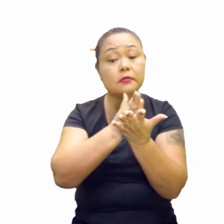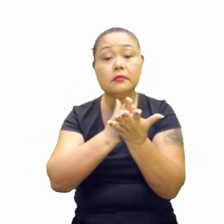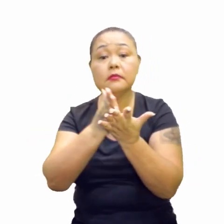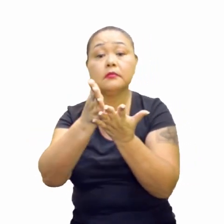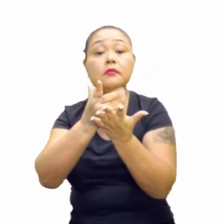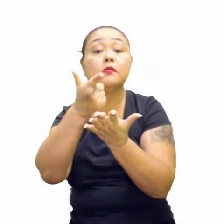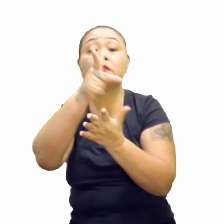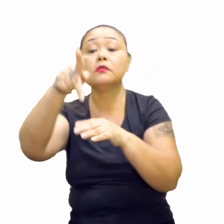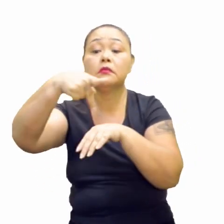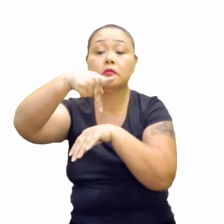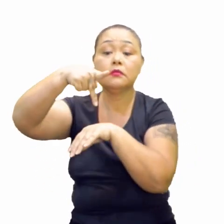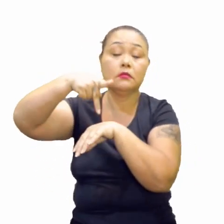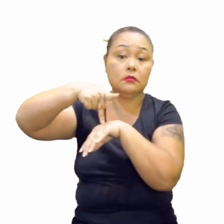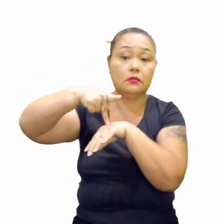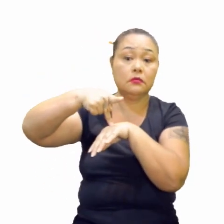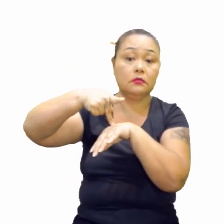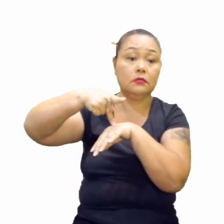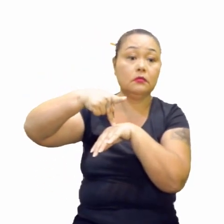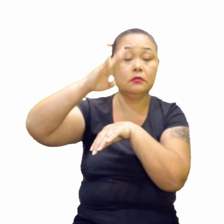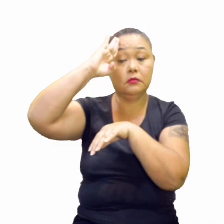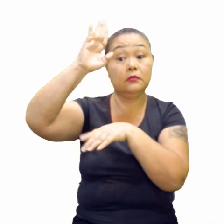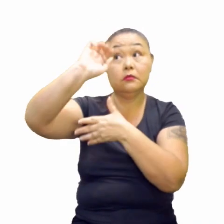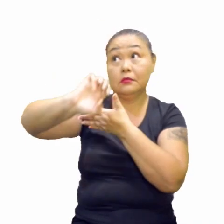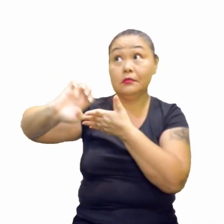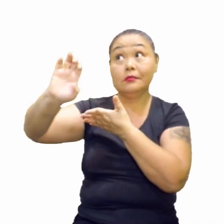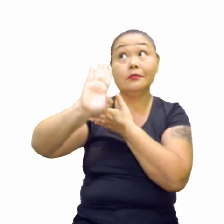outros países, principalmente europeus.